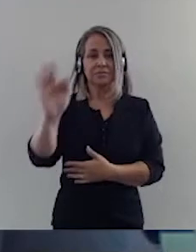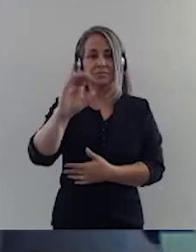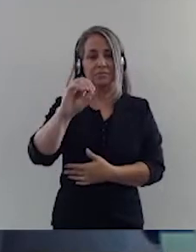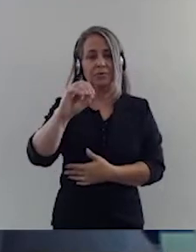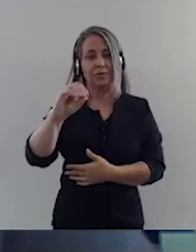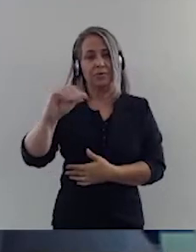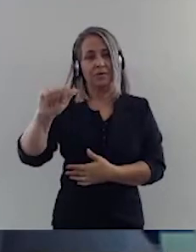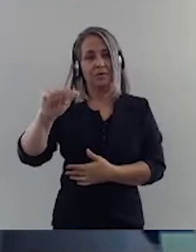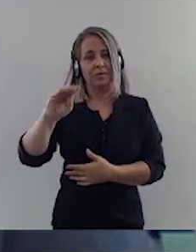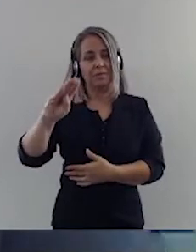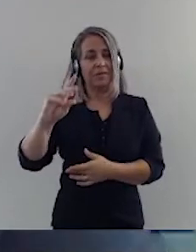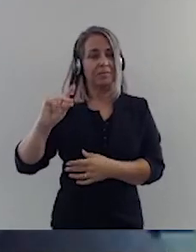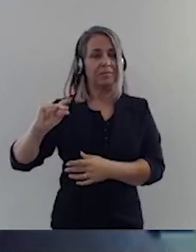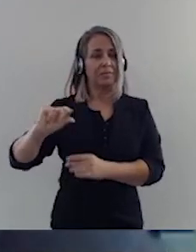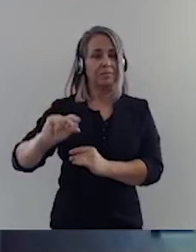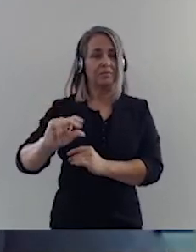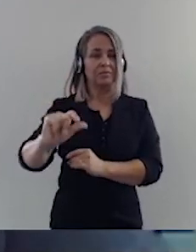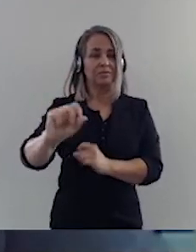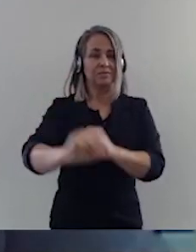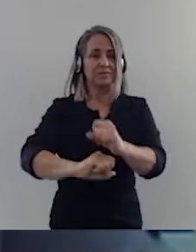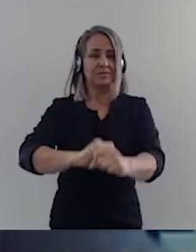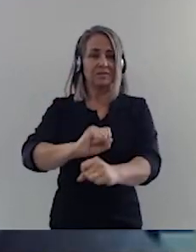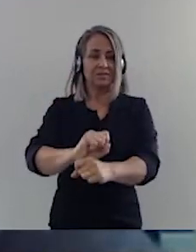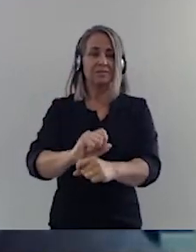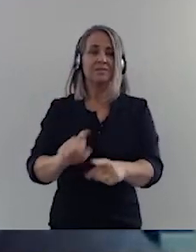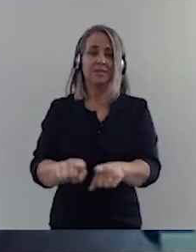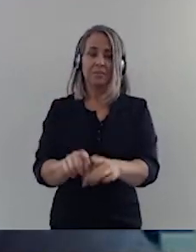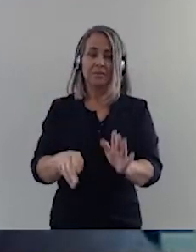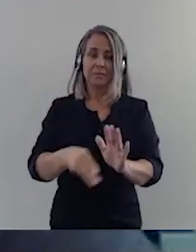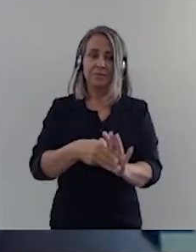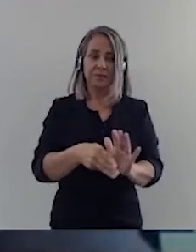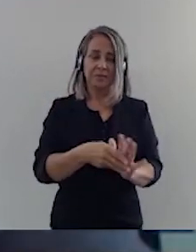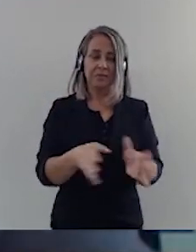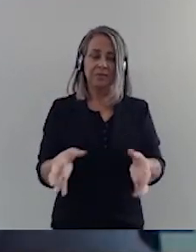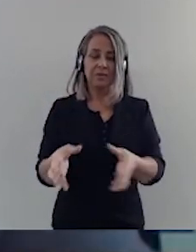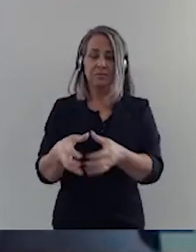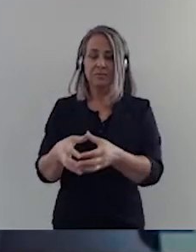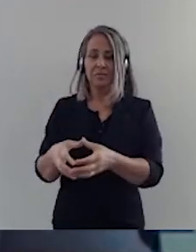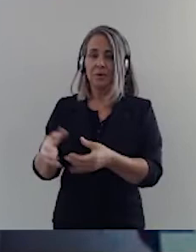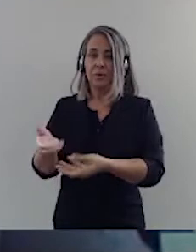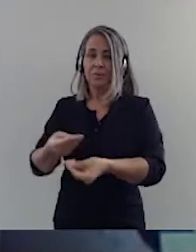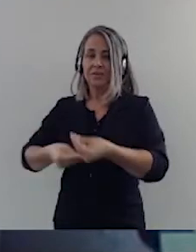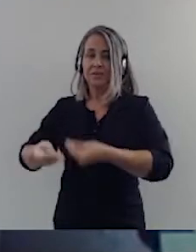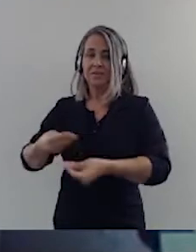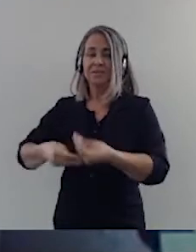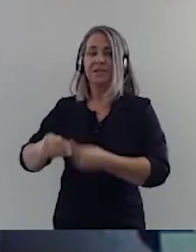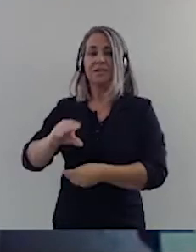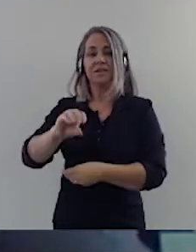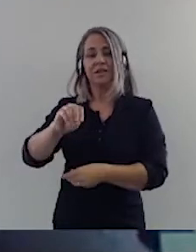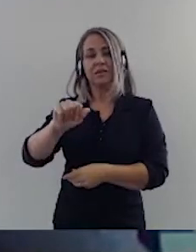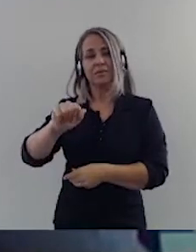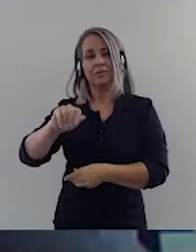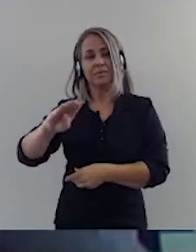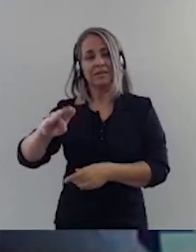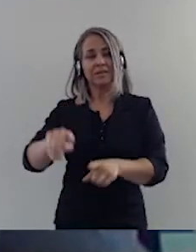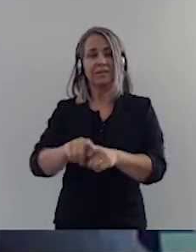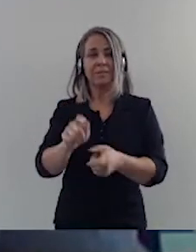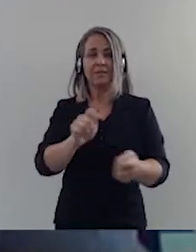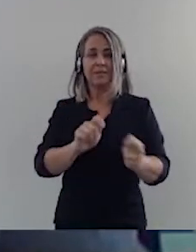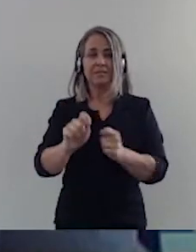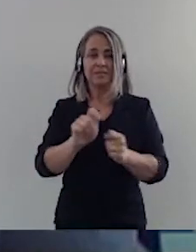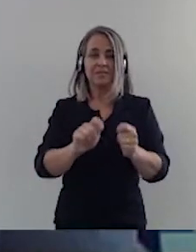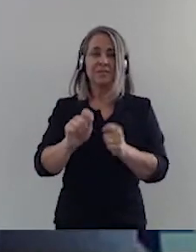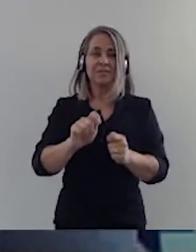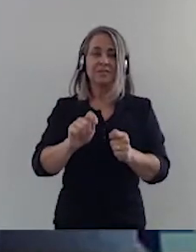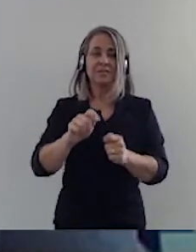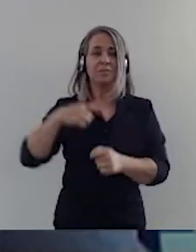por vários anos. Membro da Comissão Mista de Reforma do Poder Judiciário da OAB e da Associação dos